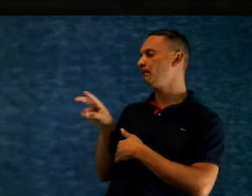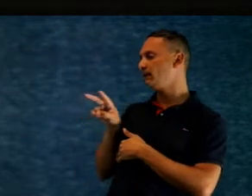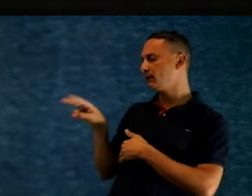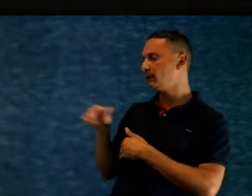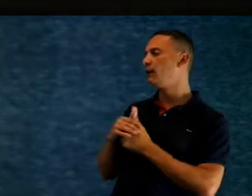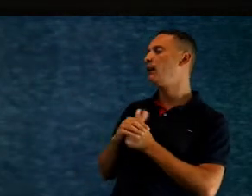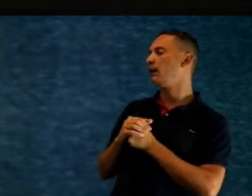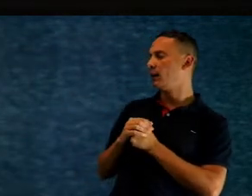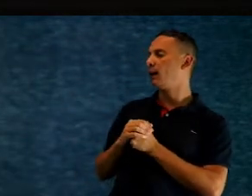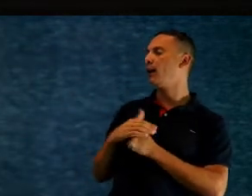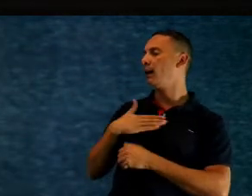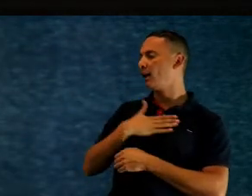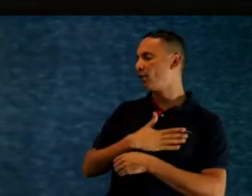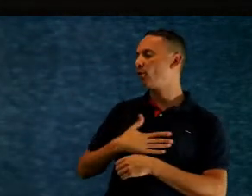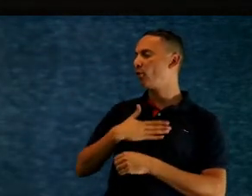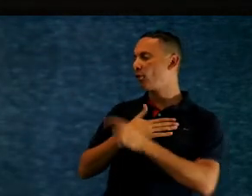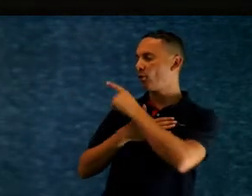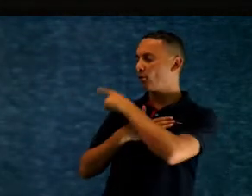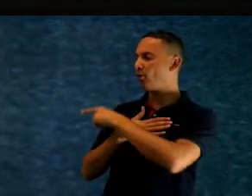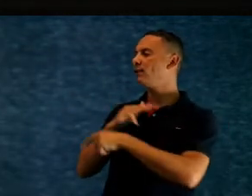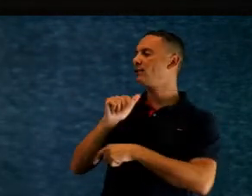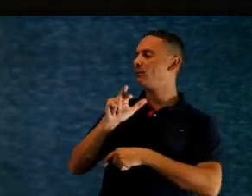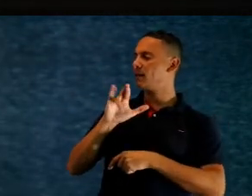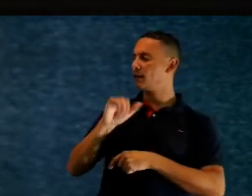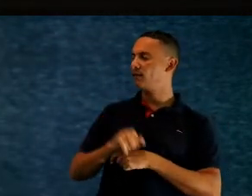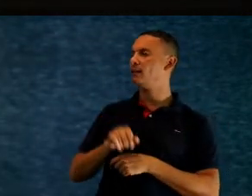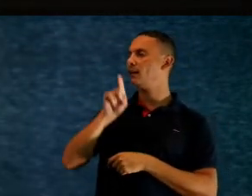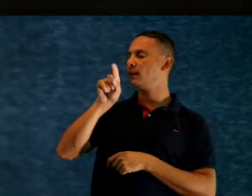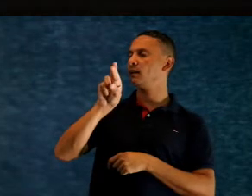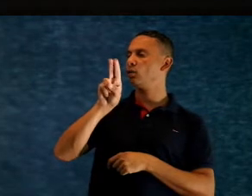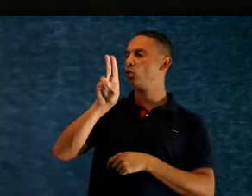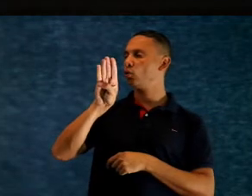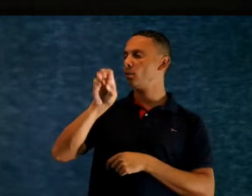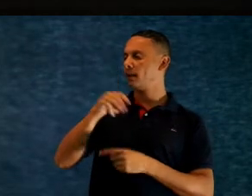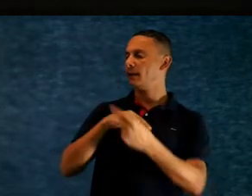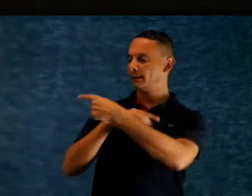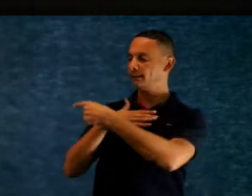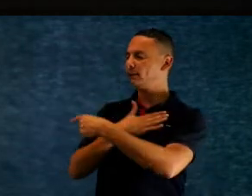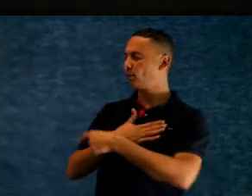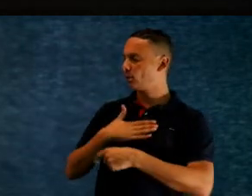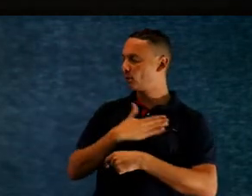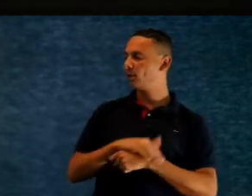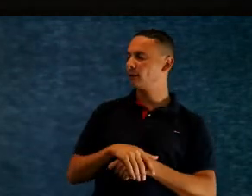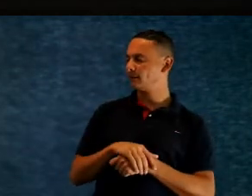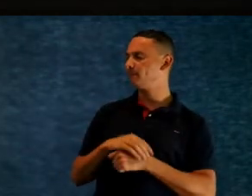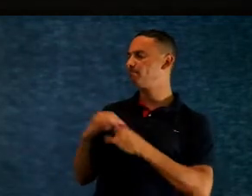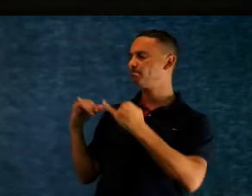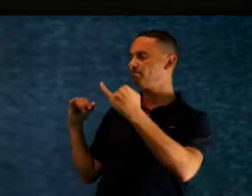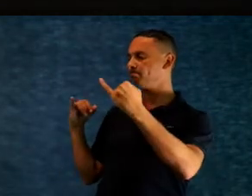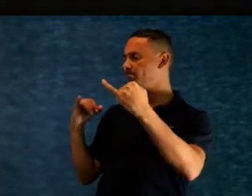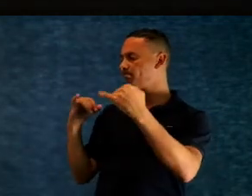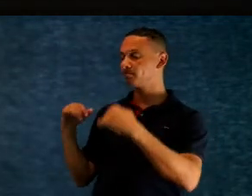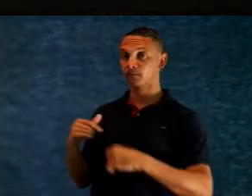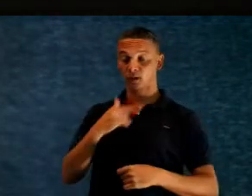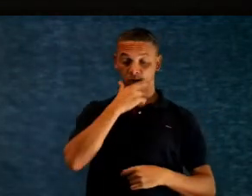ficou indignado com isso, é tanto que o Pedro disse: Caminha, os livros do Rubem, o vovô se desfez de